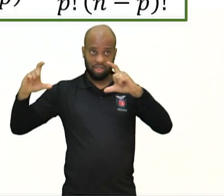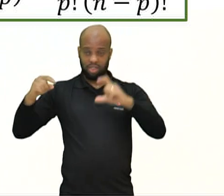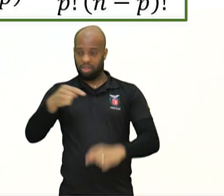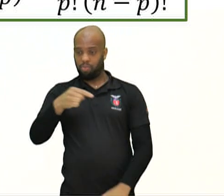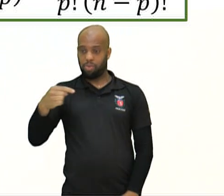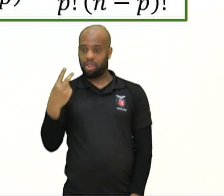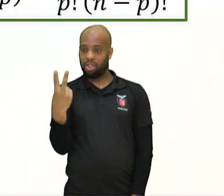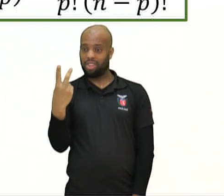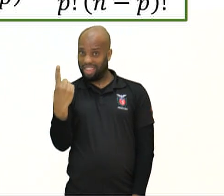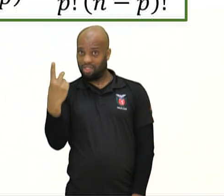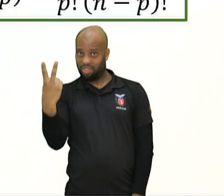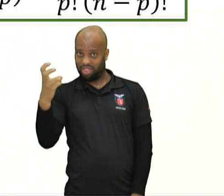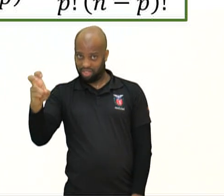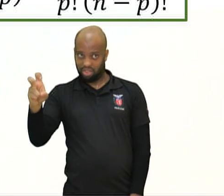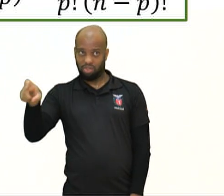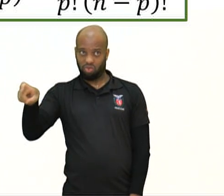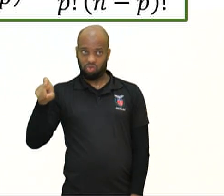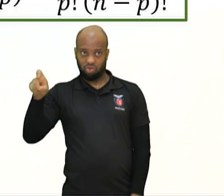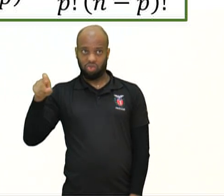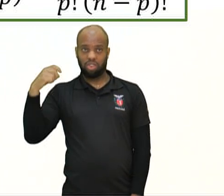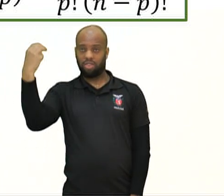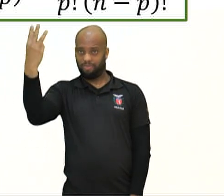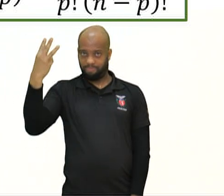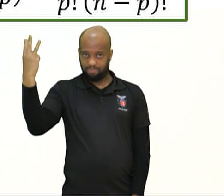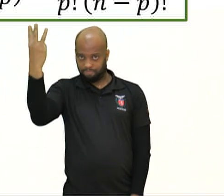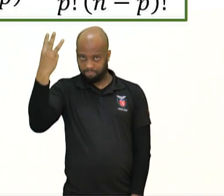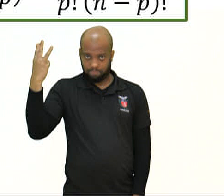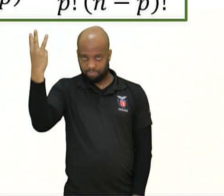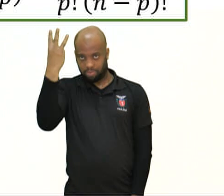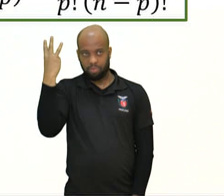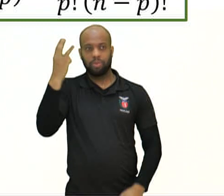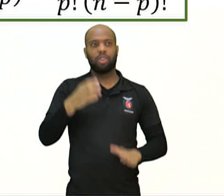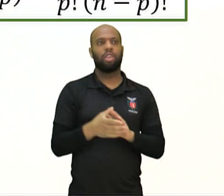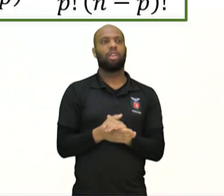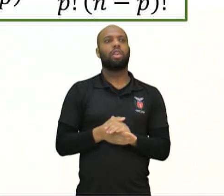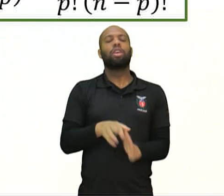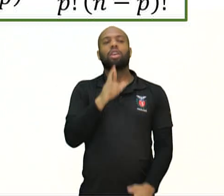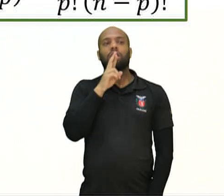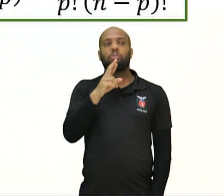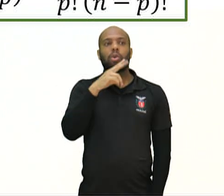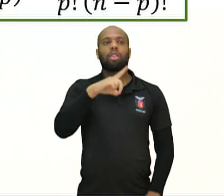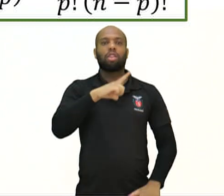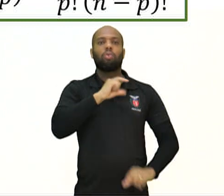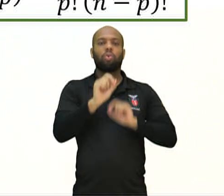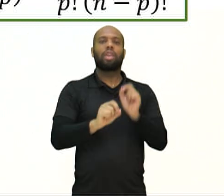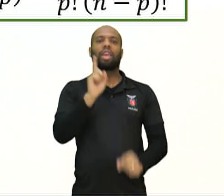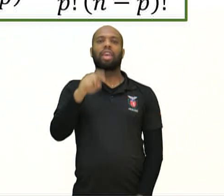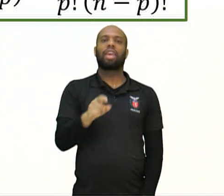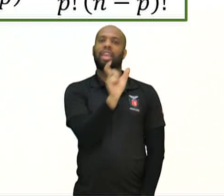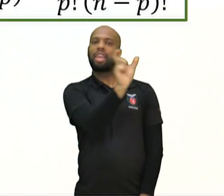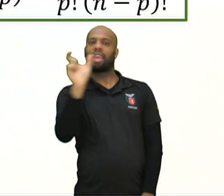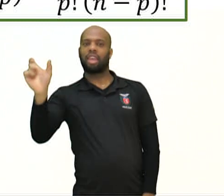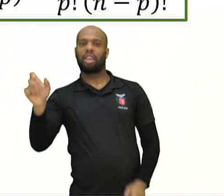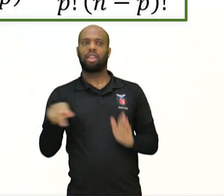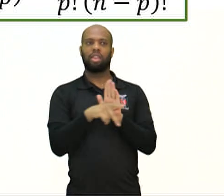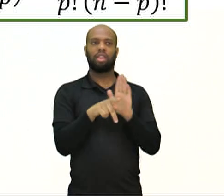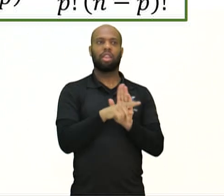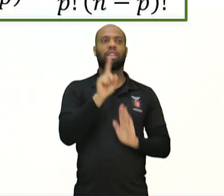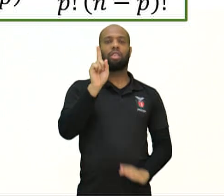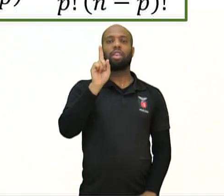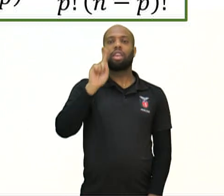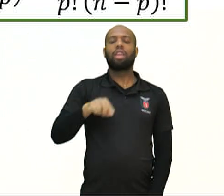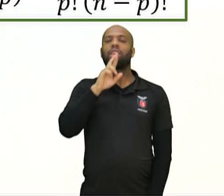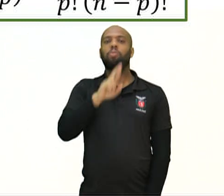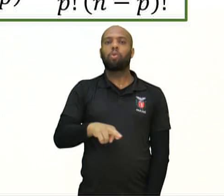menos 125, x elevado ao cubo. Nos resultou em menos